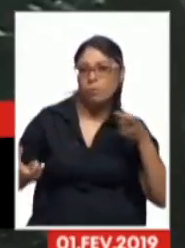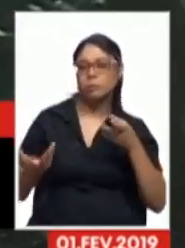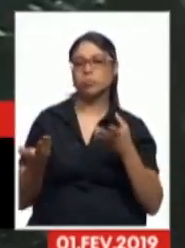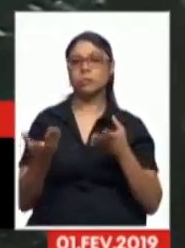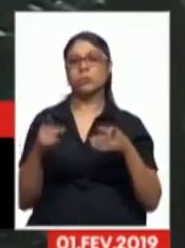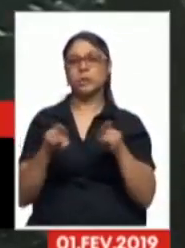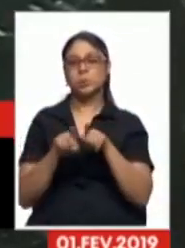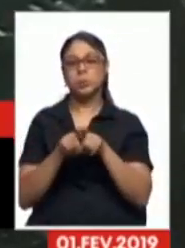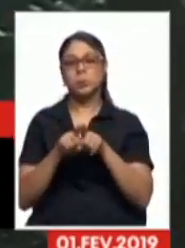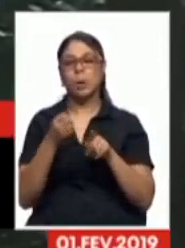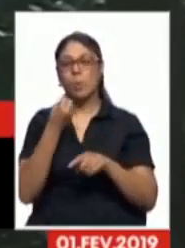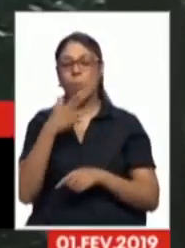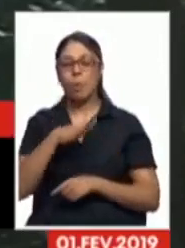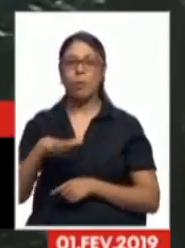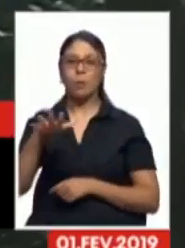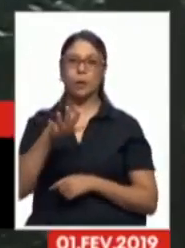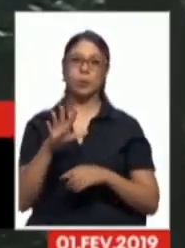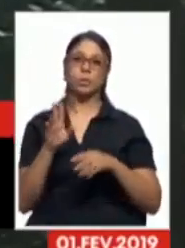quer trabalhar.